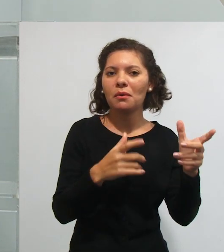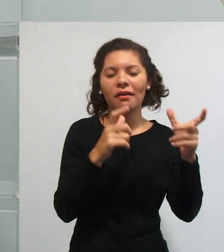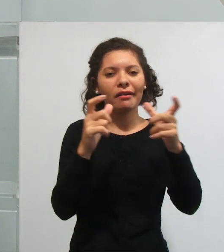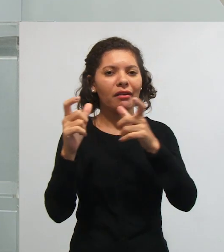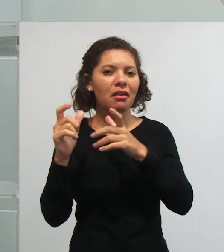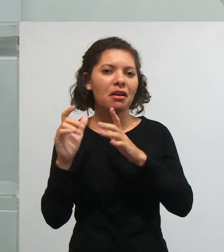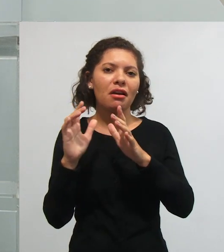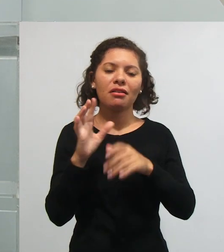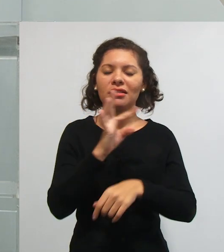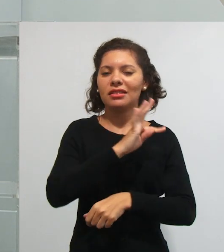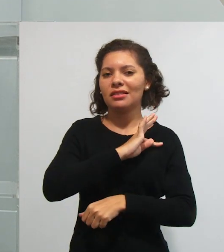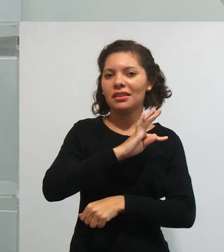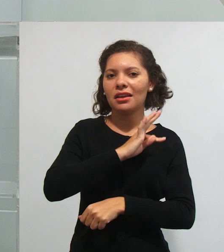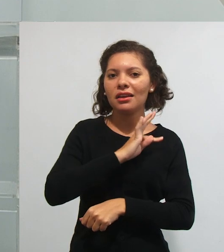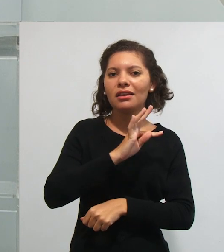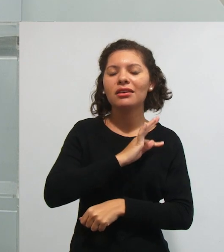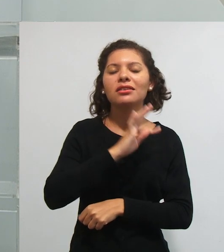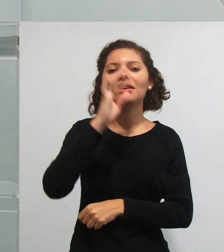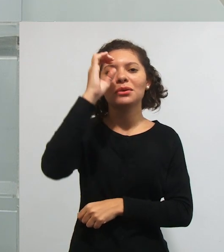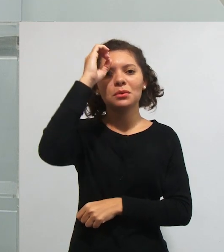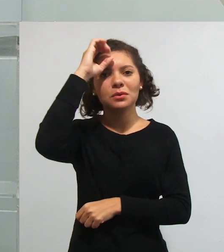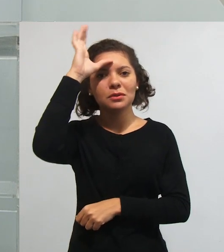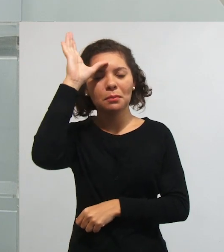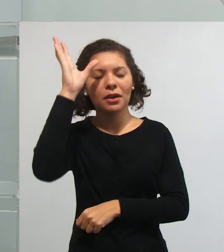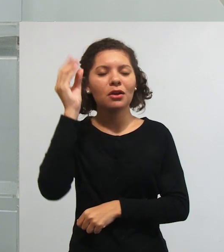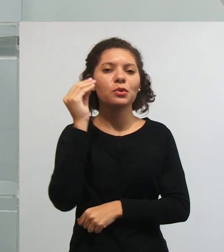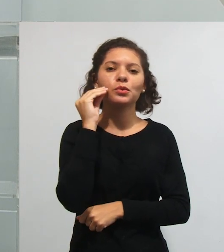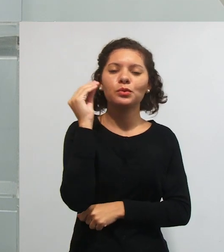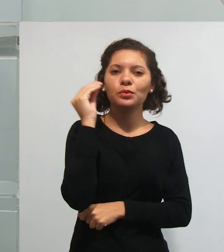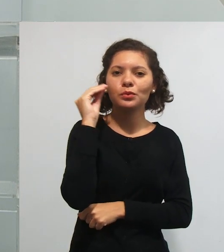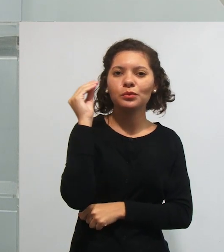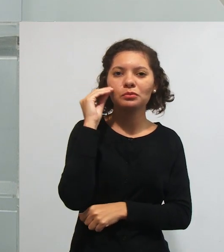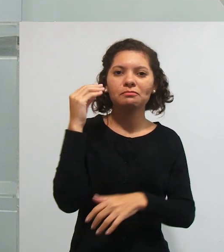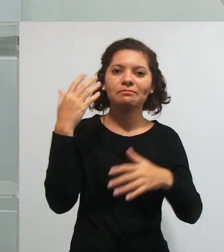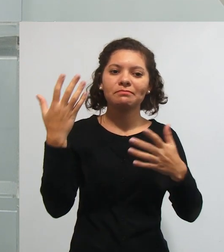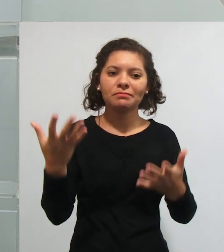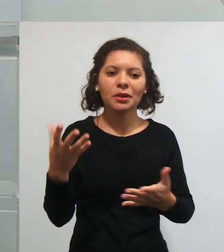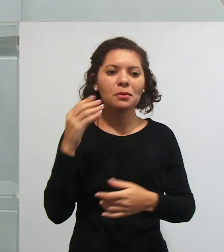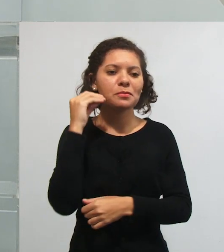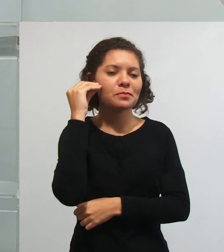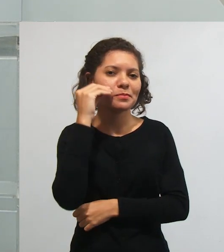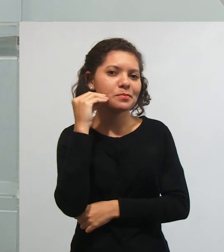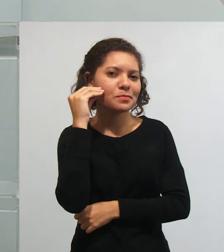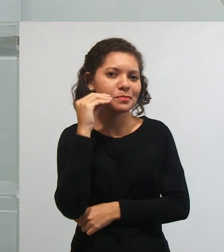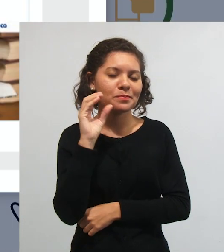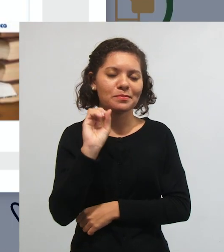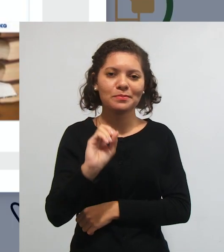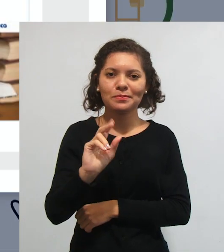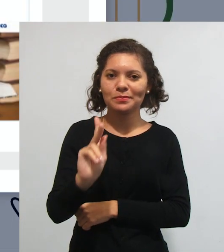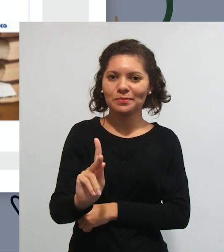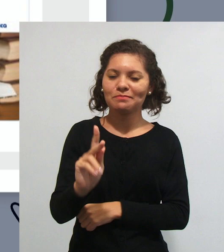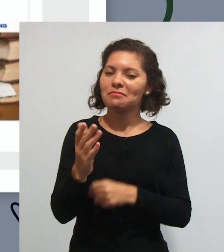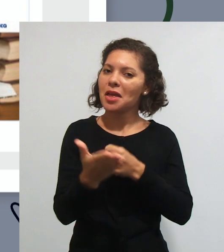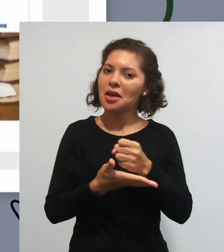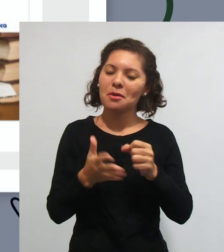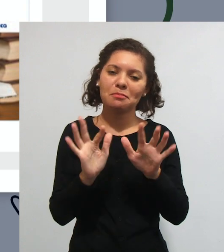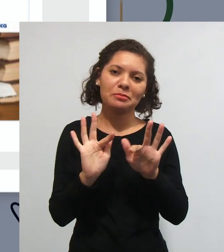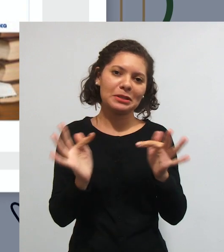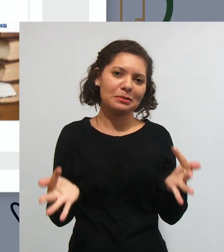daquele conhecimento. Ela faz essa testagem, por isso que ela é experimental, ok? Basicamente.